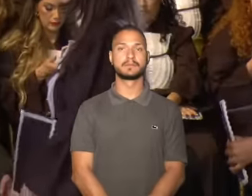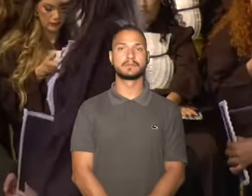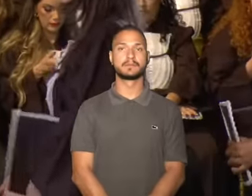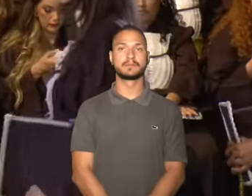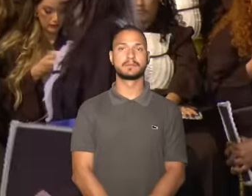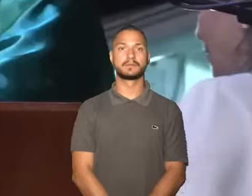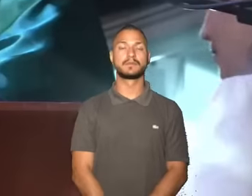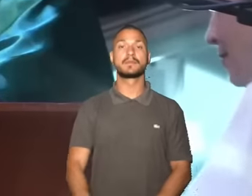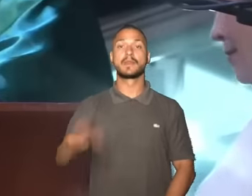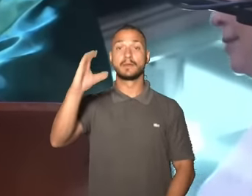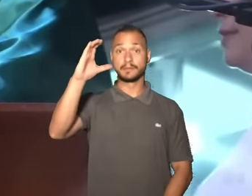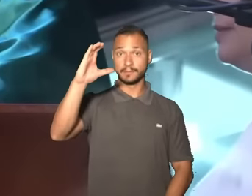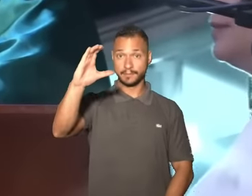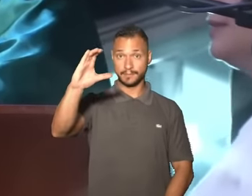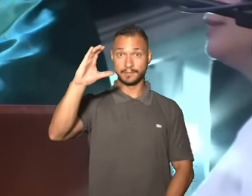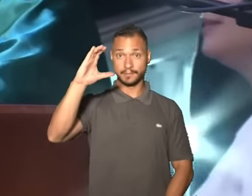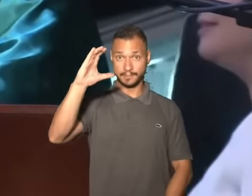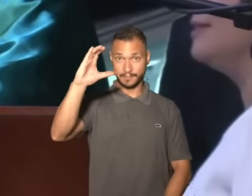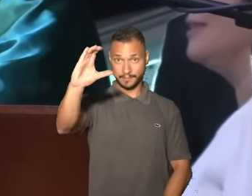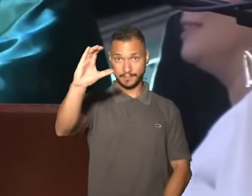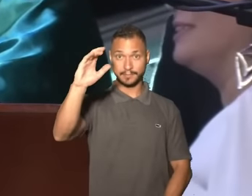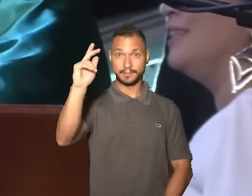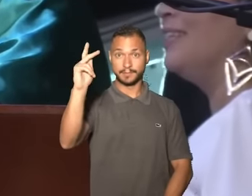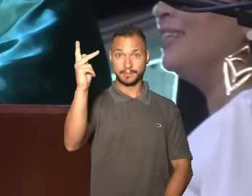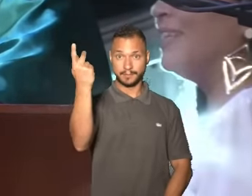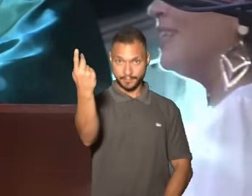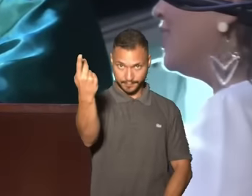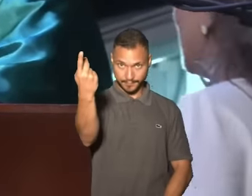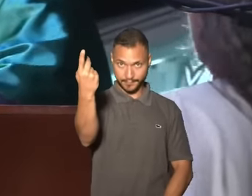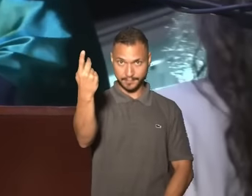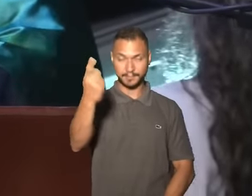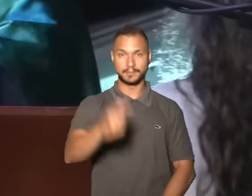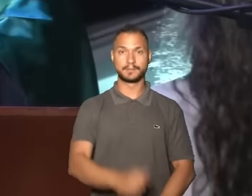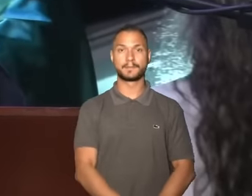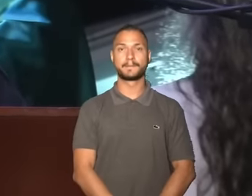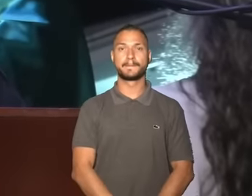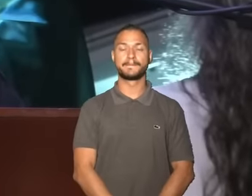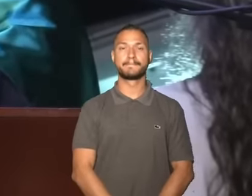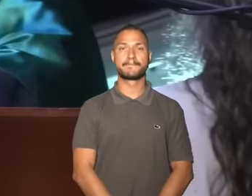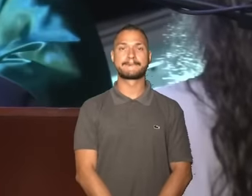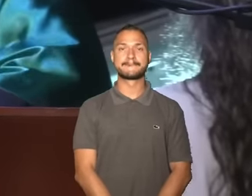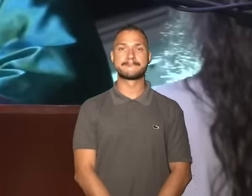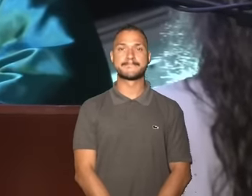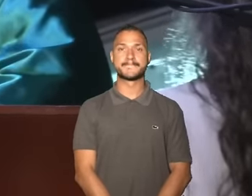Do Centro de Ciências Humanas, Letras e Artes,